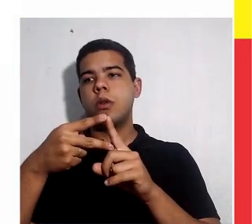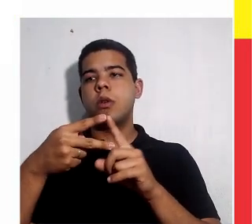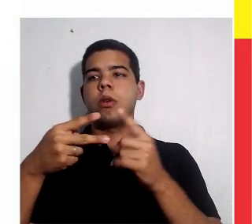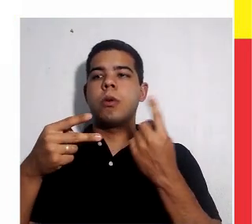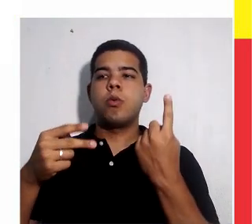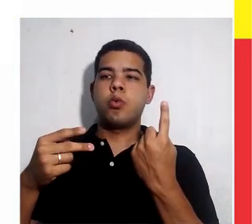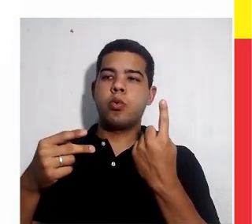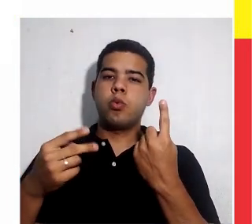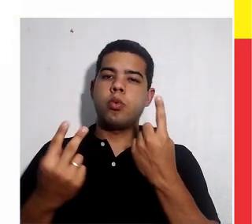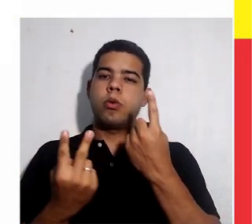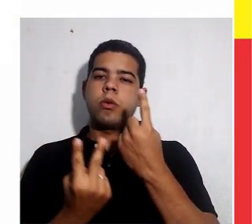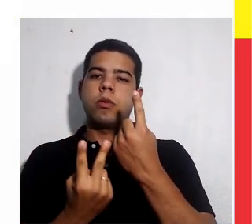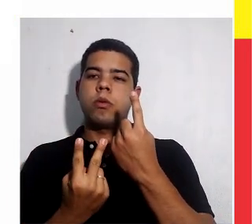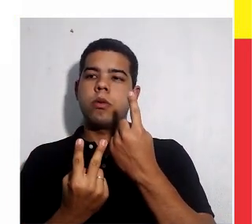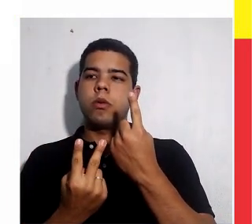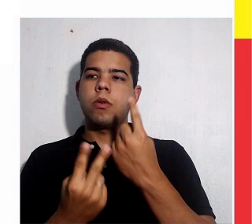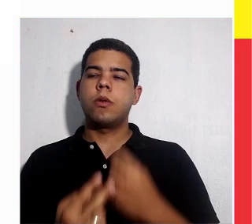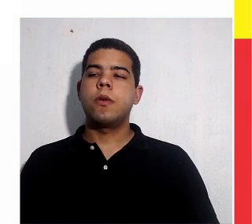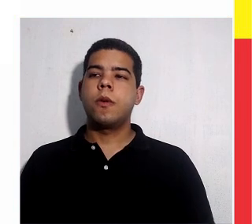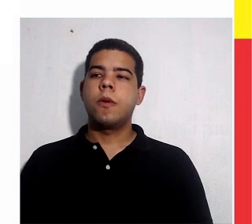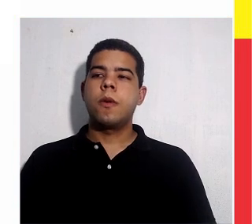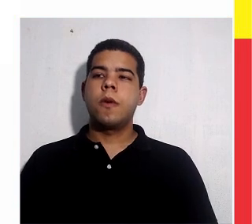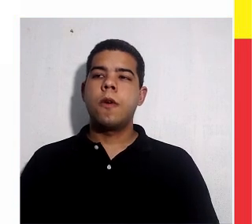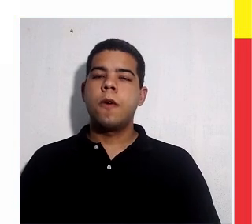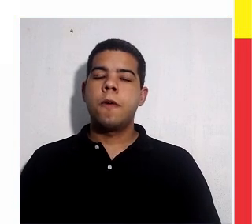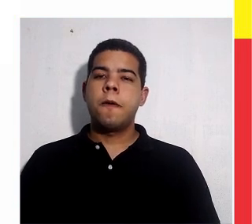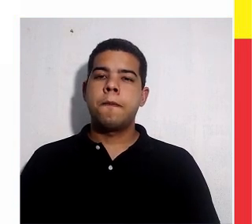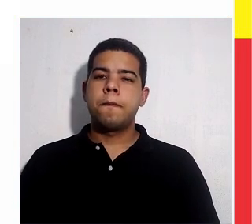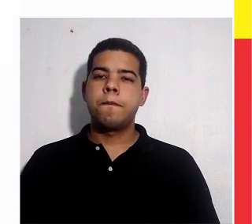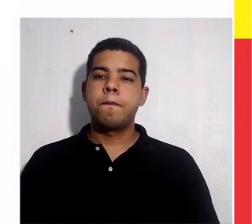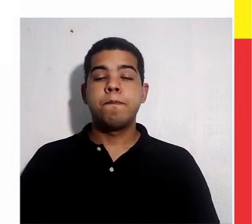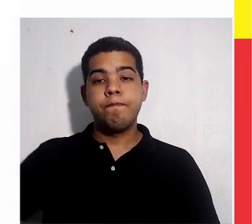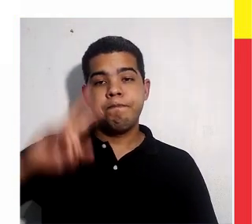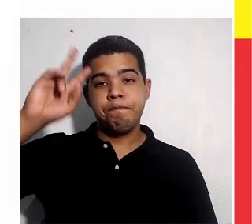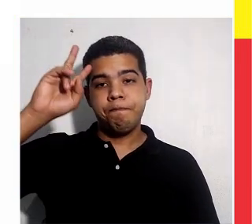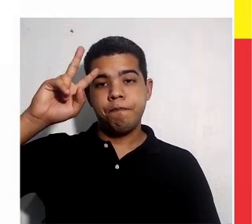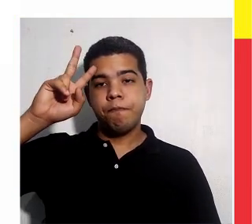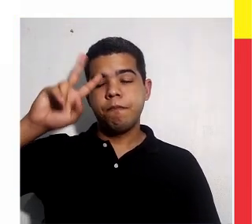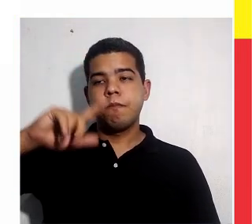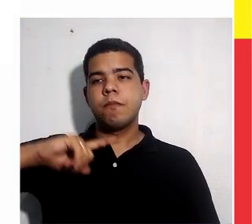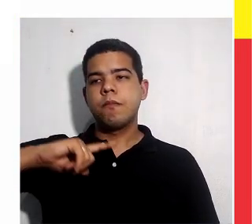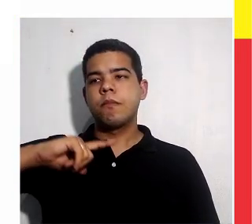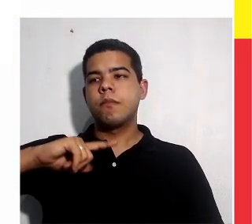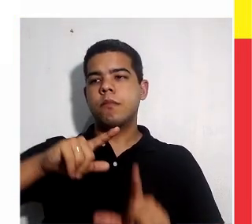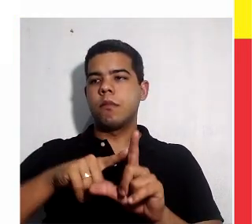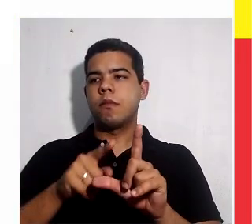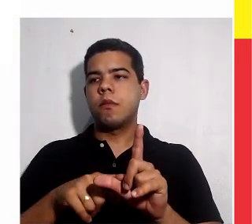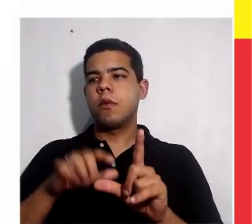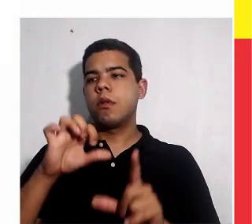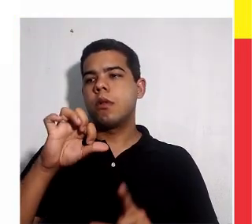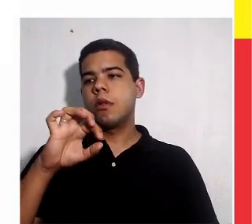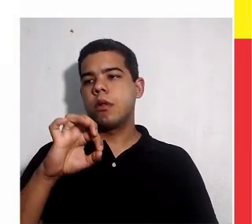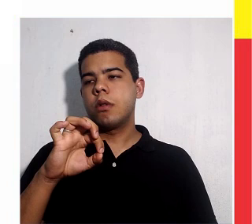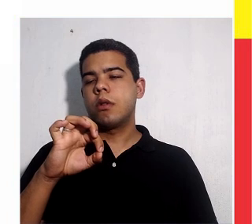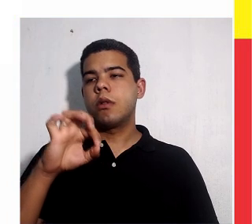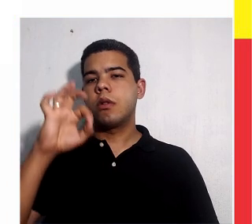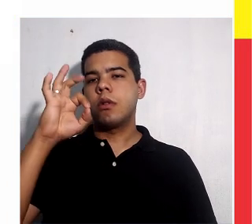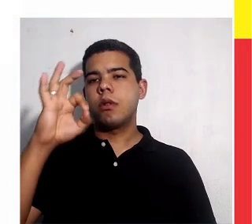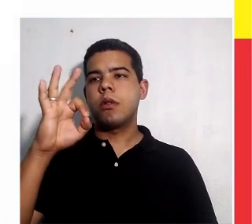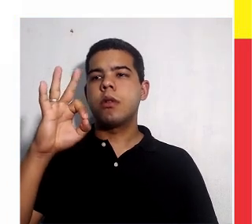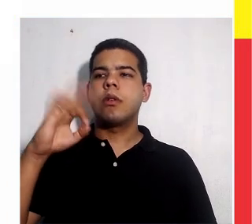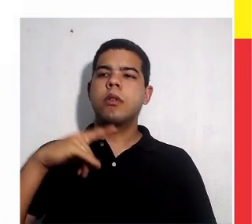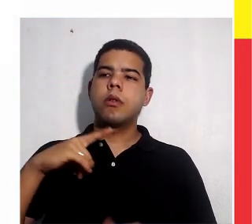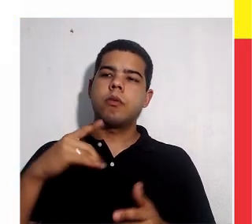metros. Ou com base 2 metros e altura 1 metro. Lembrando que se tem um ângulo de 90 graus, você pode